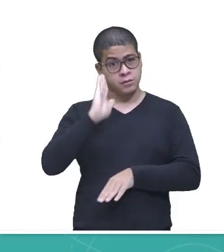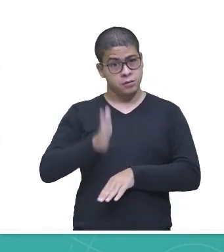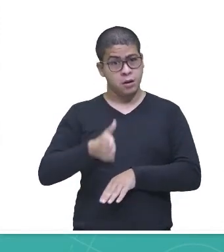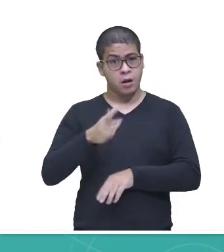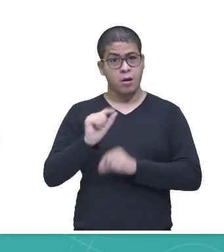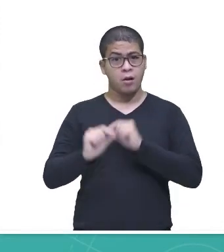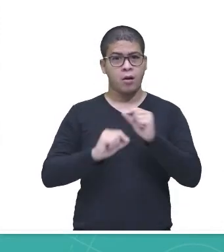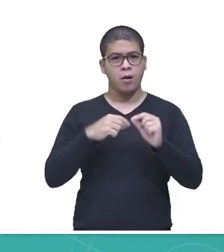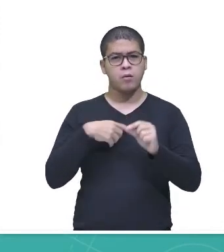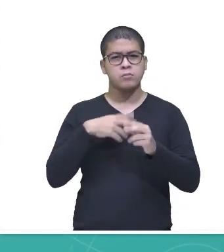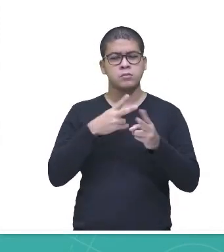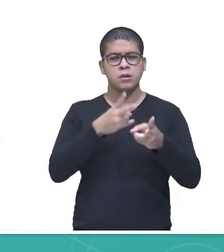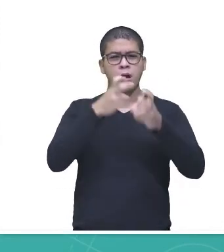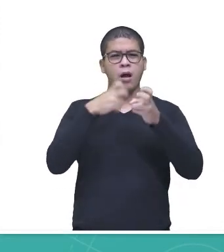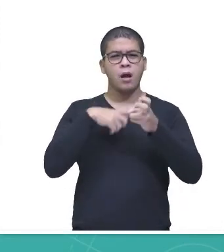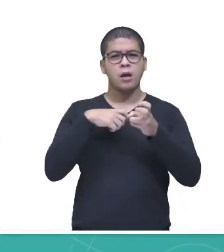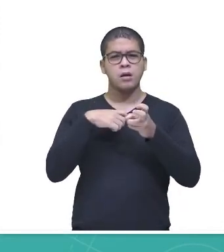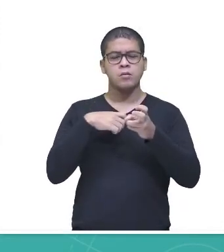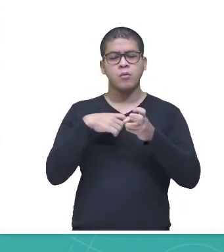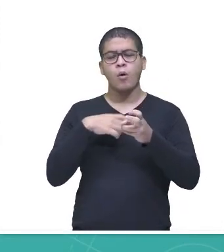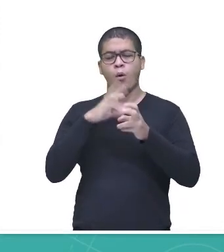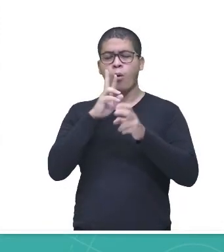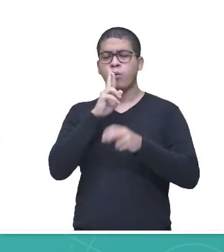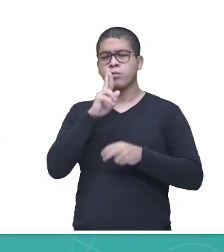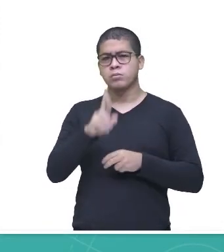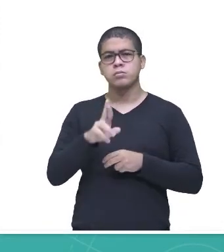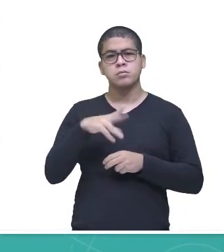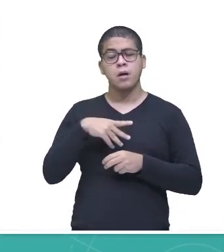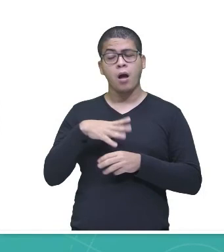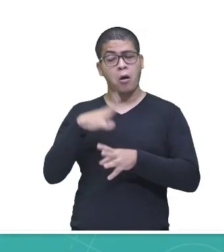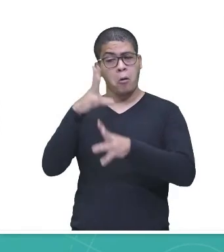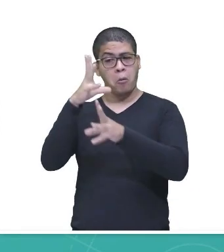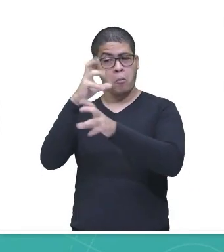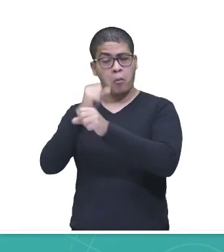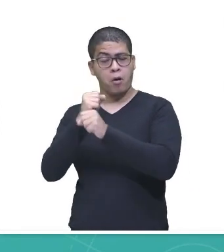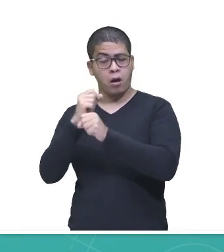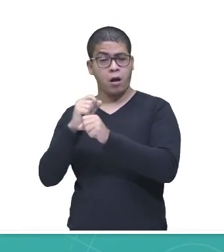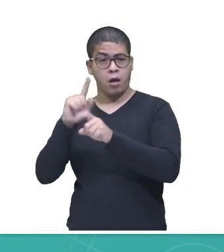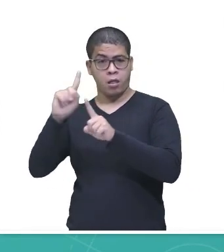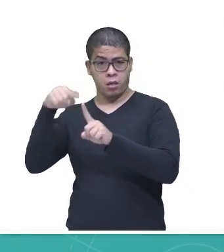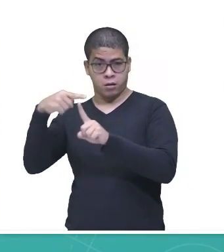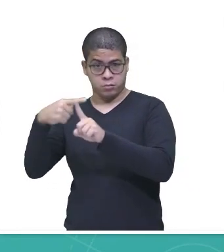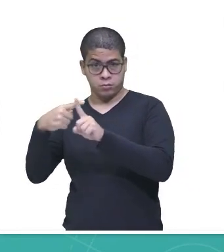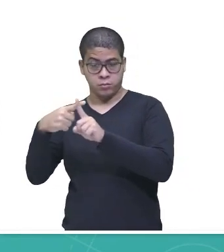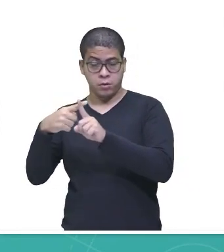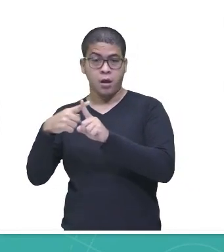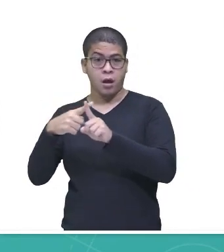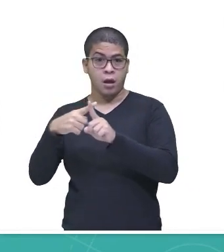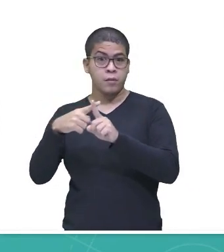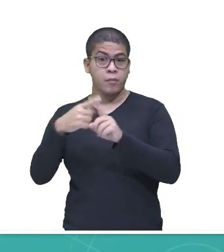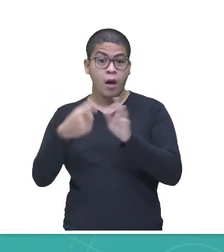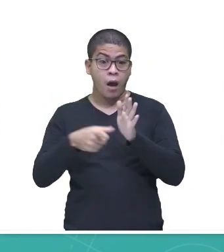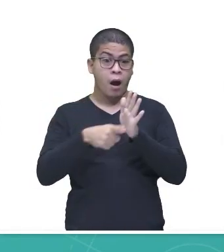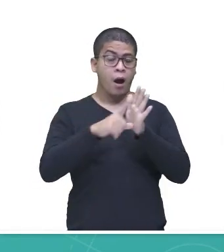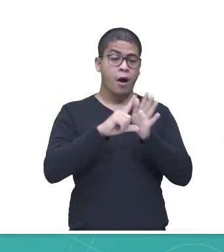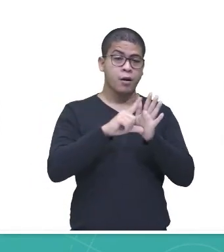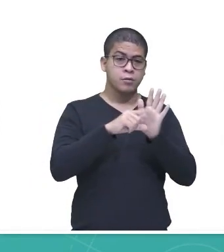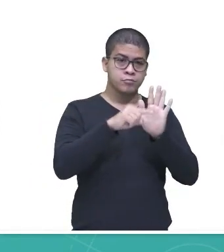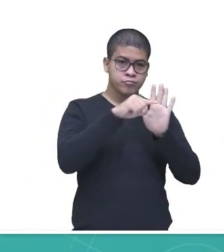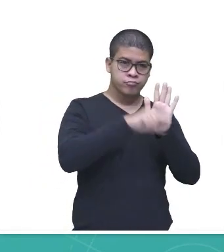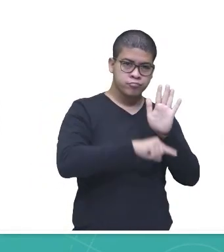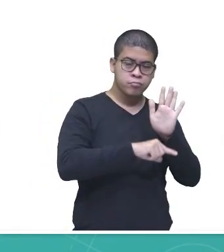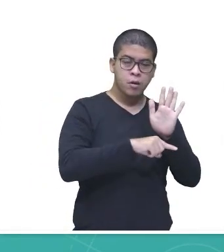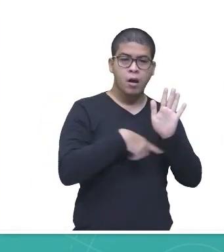gente vê o resultado, isso na soma. Na subtração, antes de fazer a conta, a gente